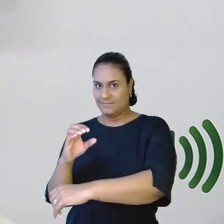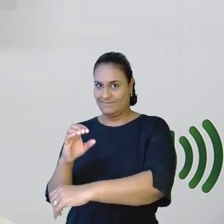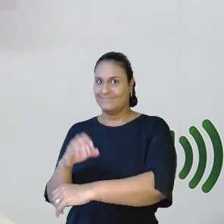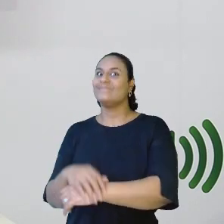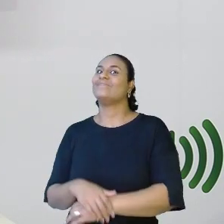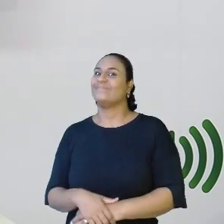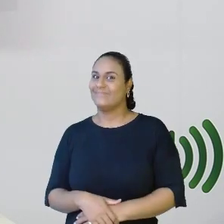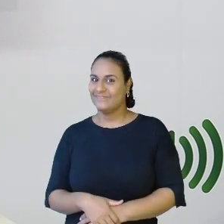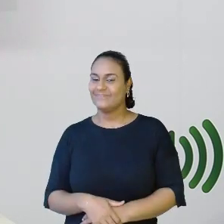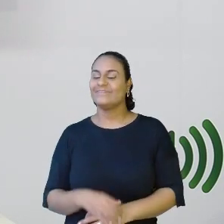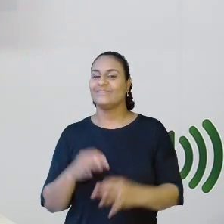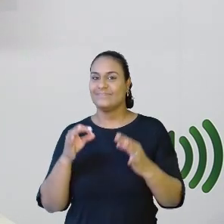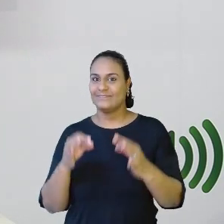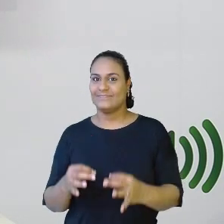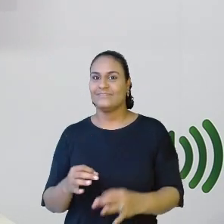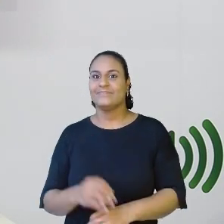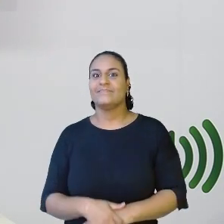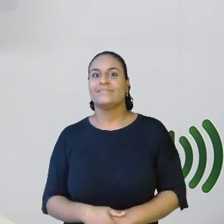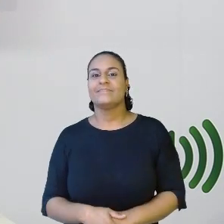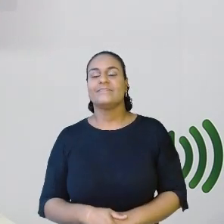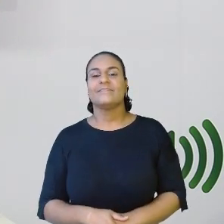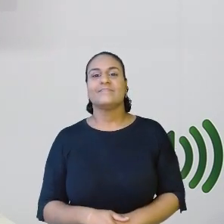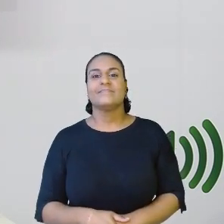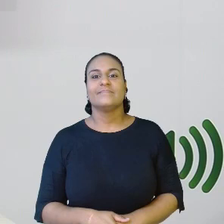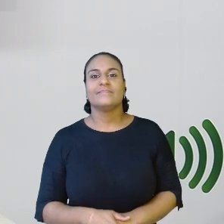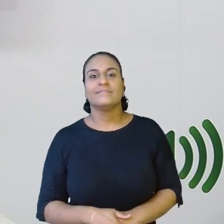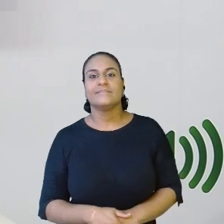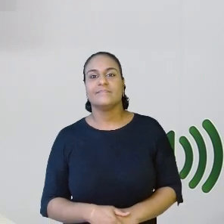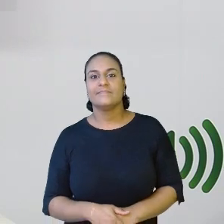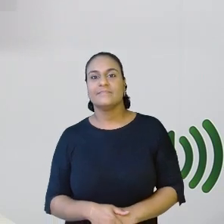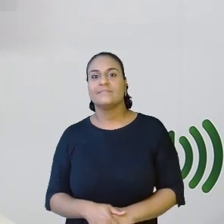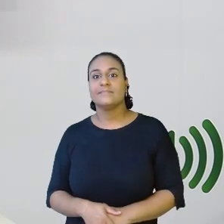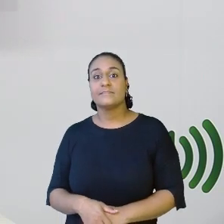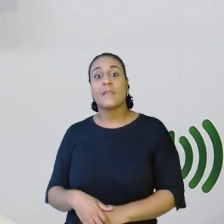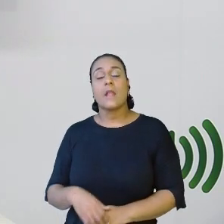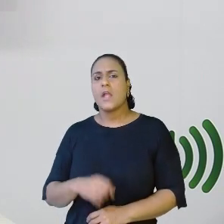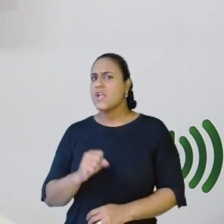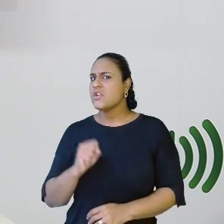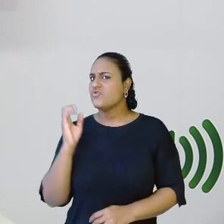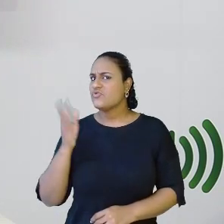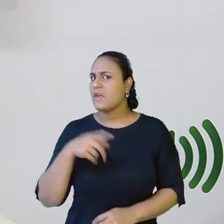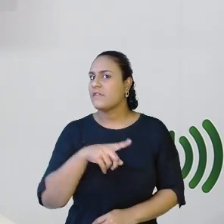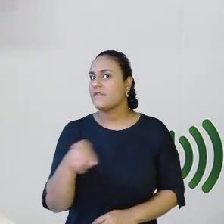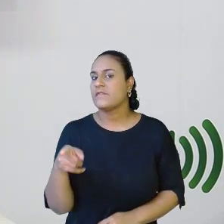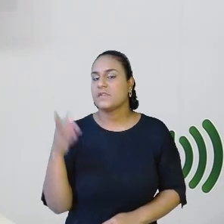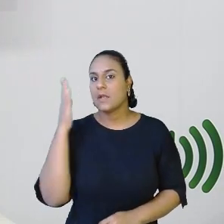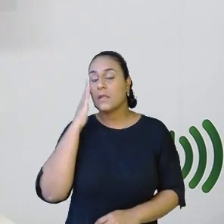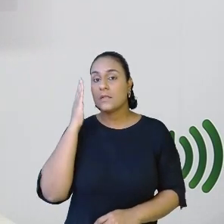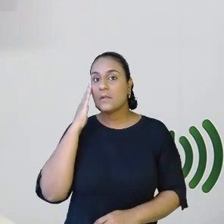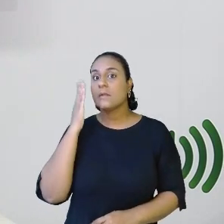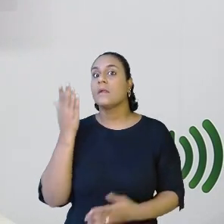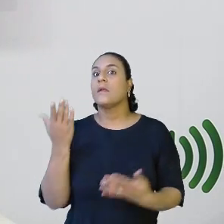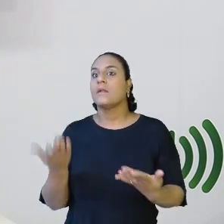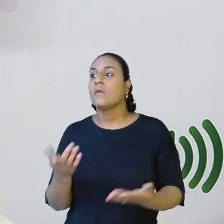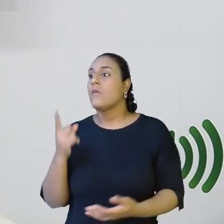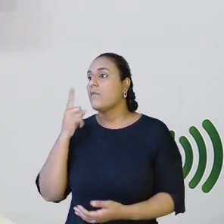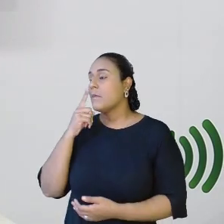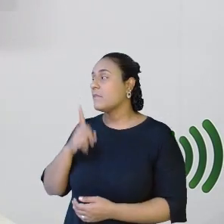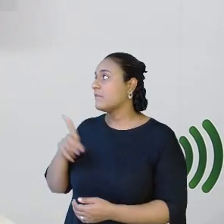ou 70 centésimos, correto? Vamos ver agora, já que vocês entenderam, vamos ver aqui uma